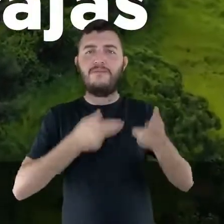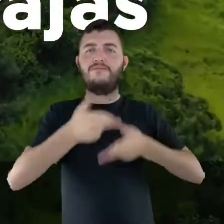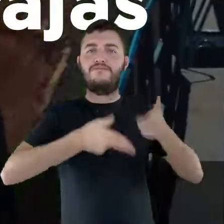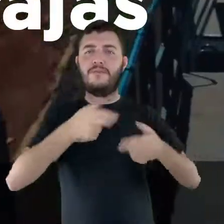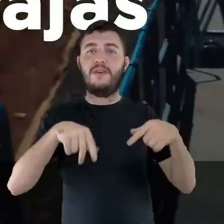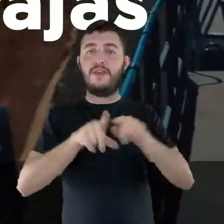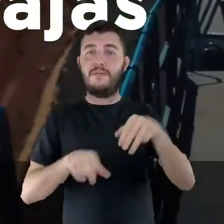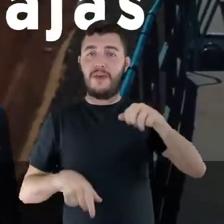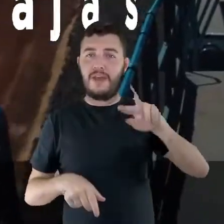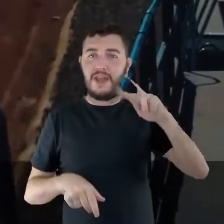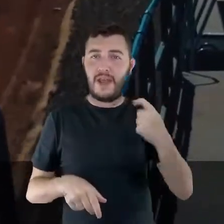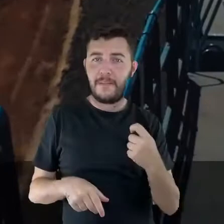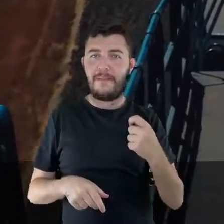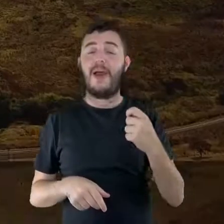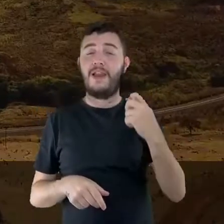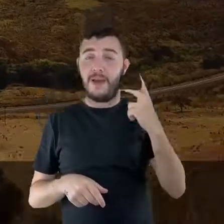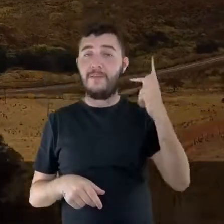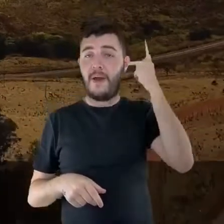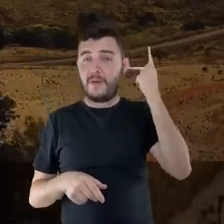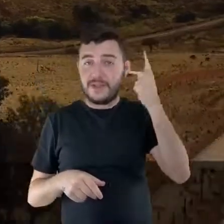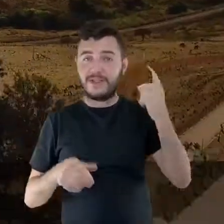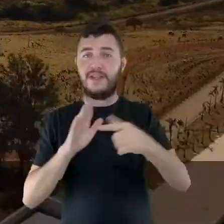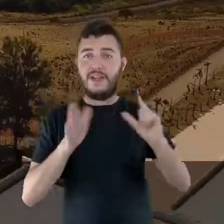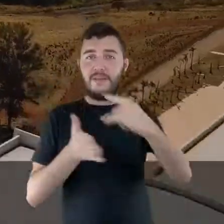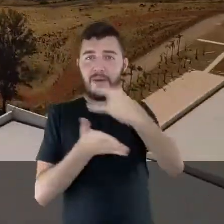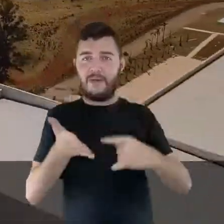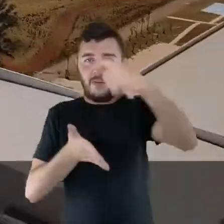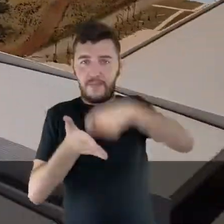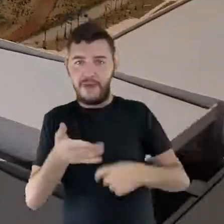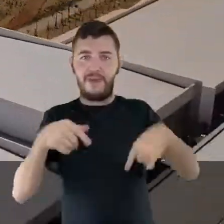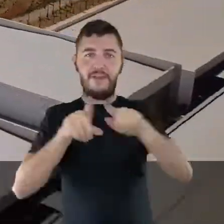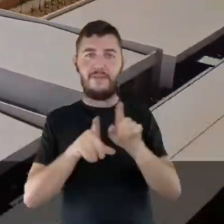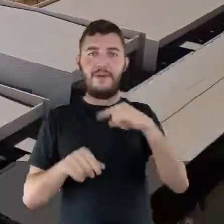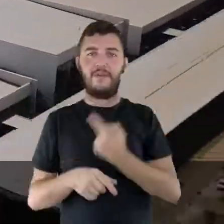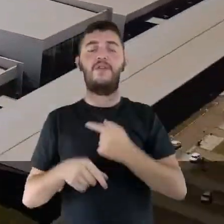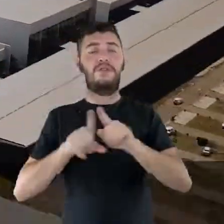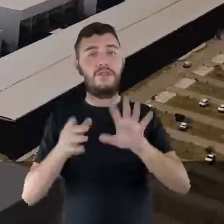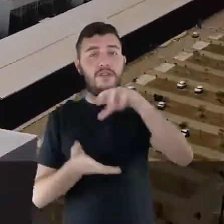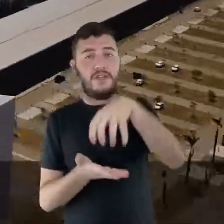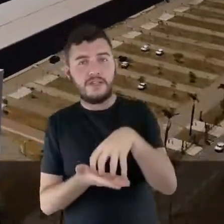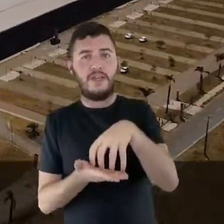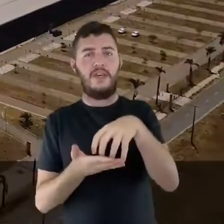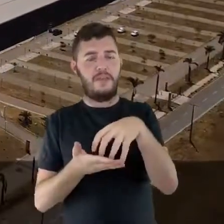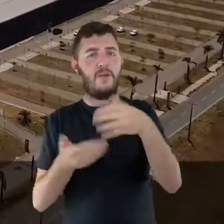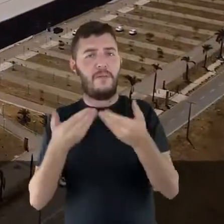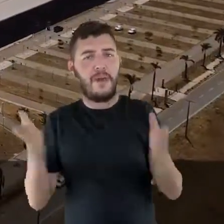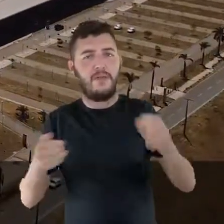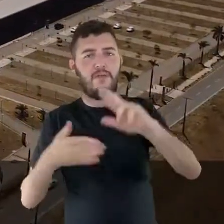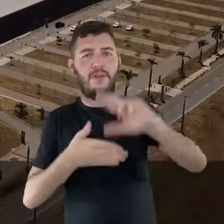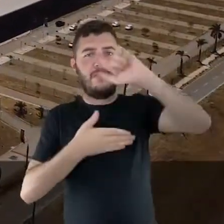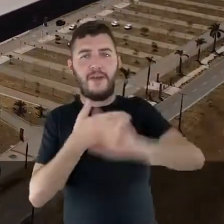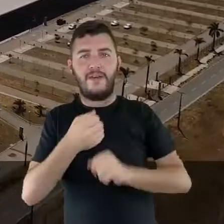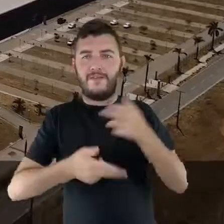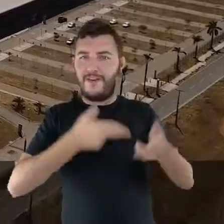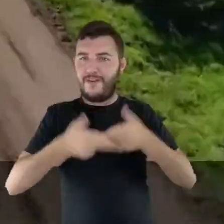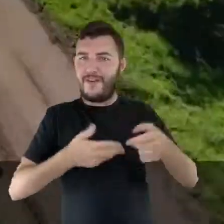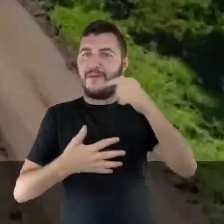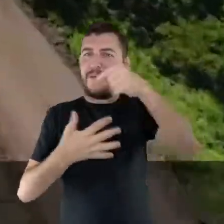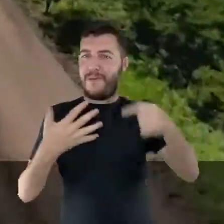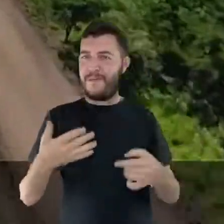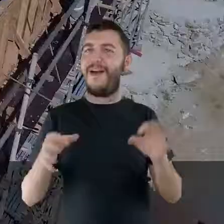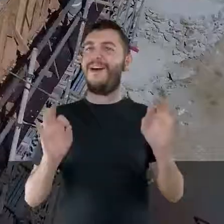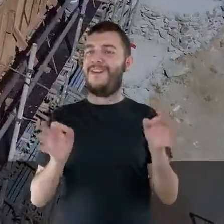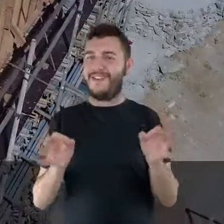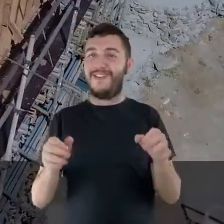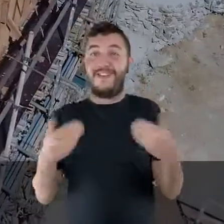Paulista, Vitória-Minas, Carajás e iniciamos a implementação do primeiro Centro de Excelência Ferroviária da América Latina.